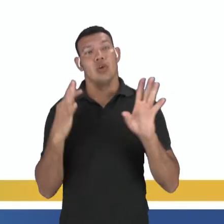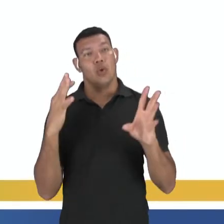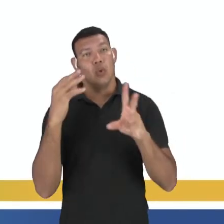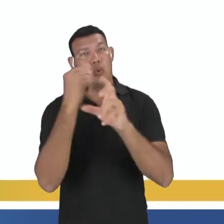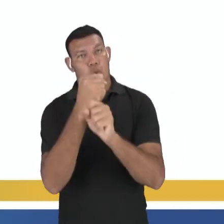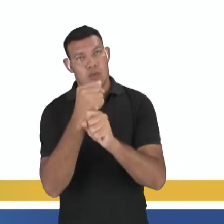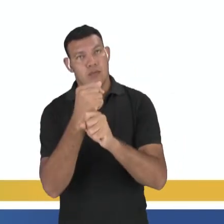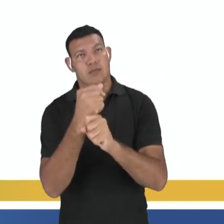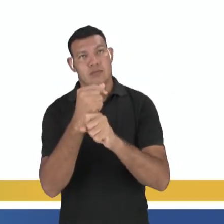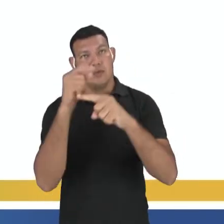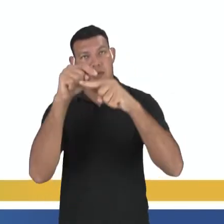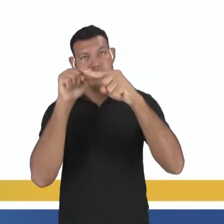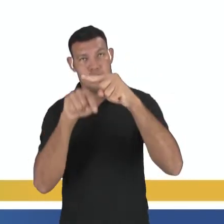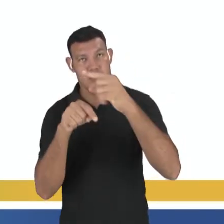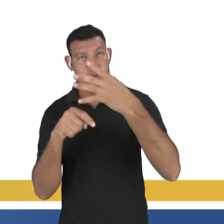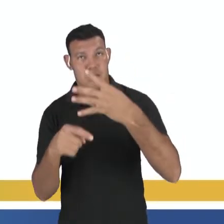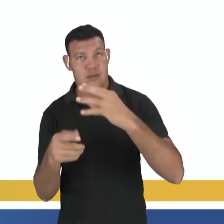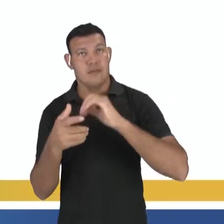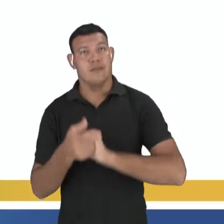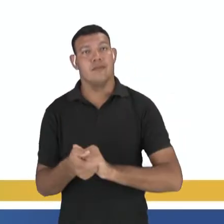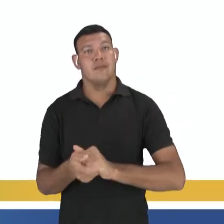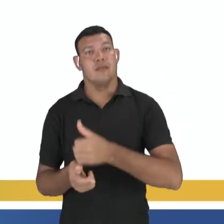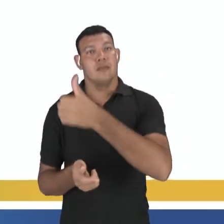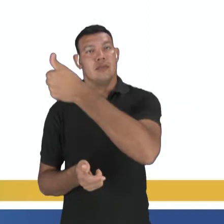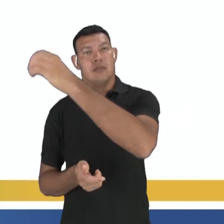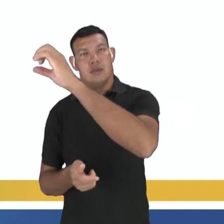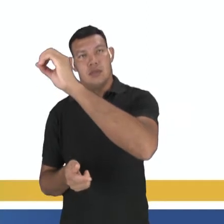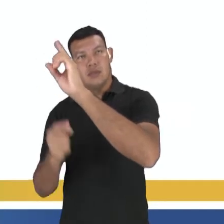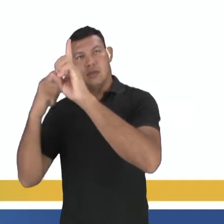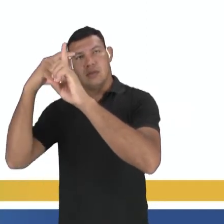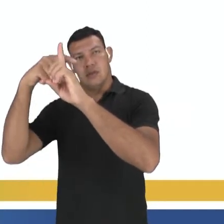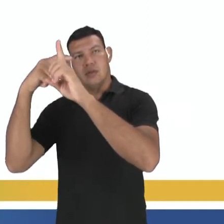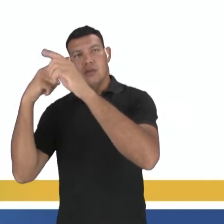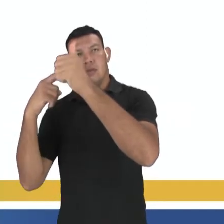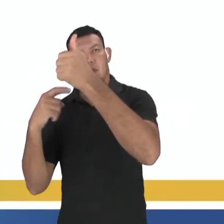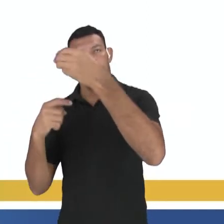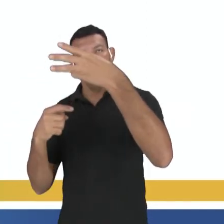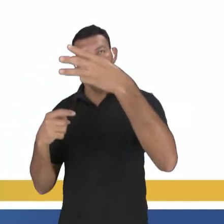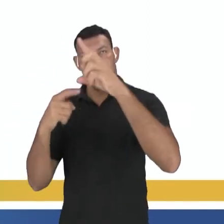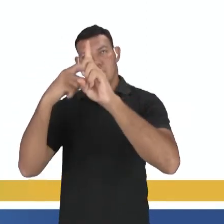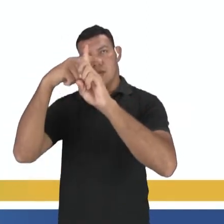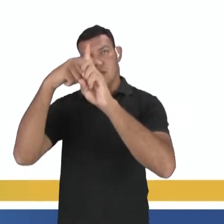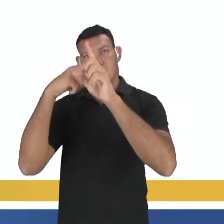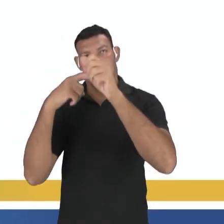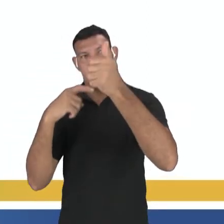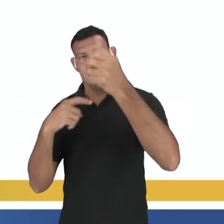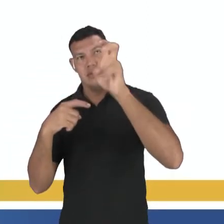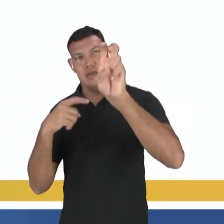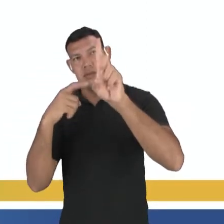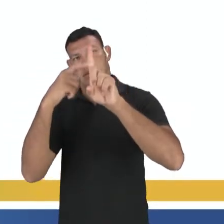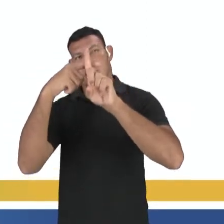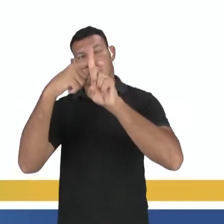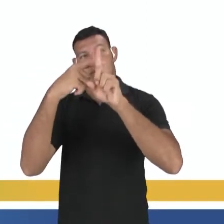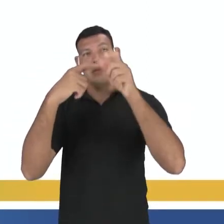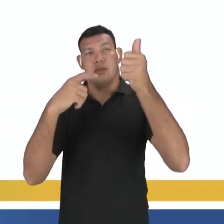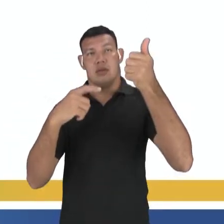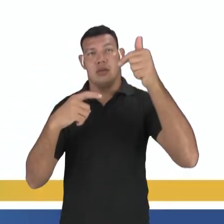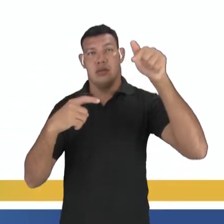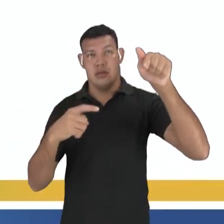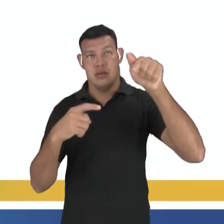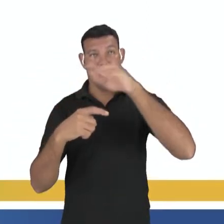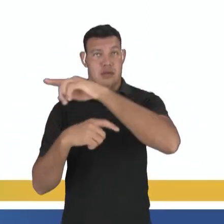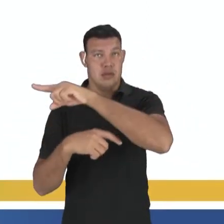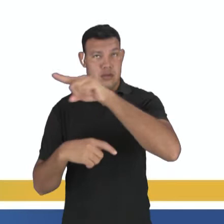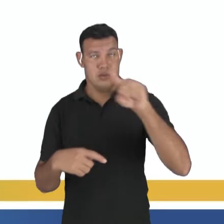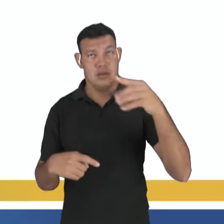fica 10 mais 13 mais 15 mais 17 dividido para 4. Ali em cima, 10